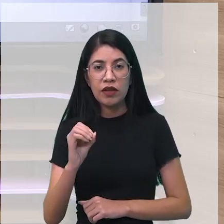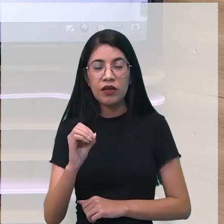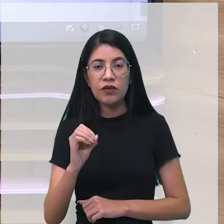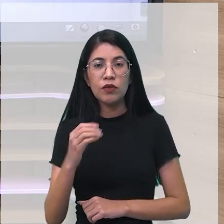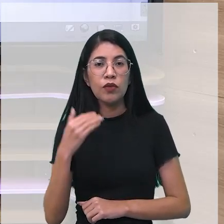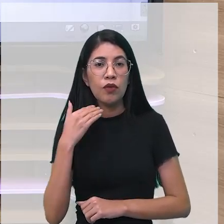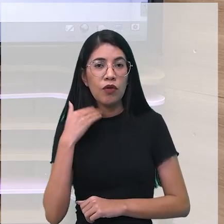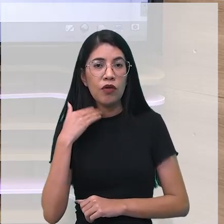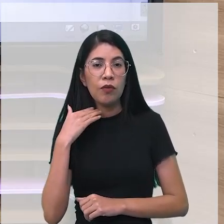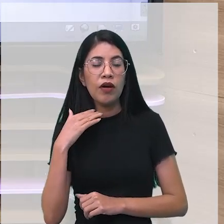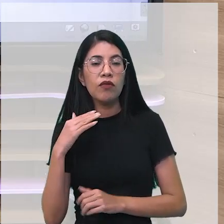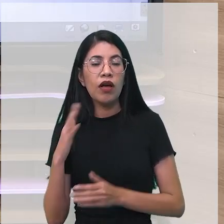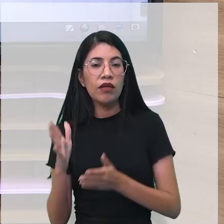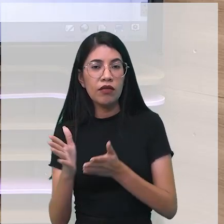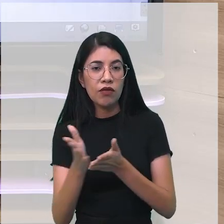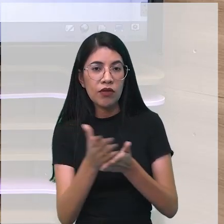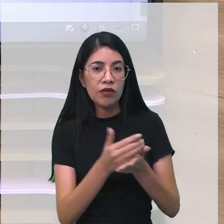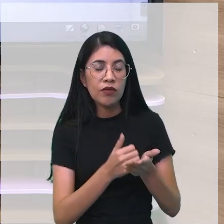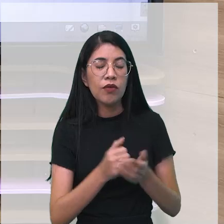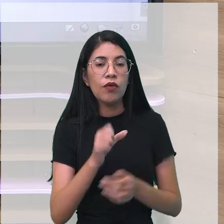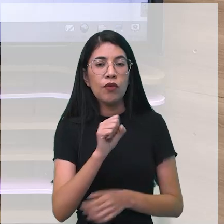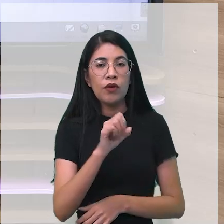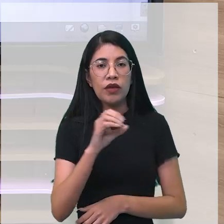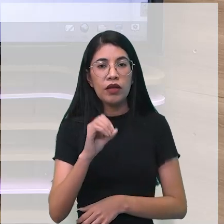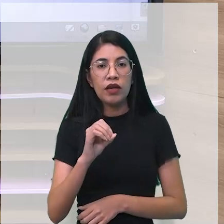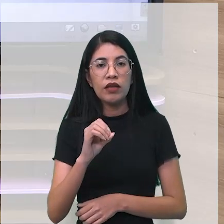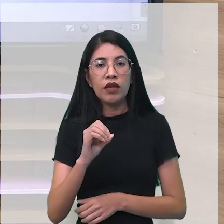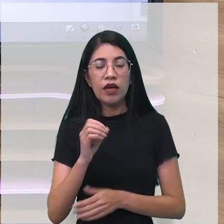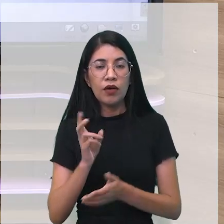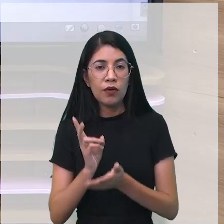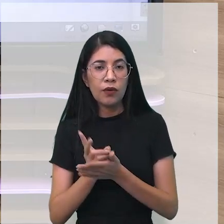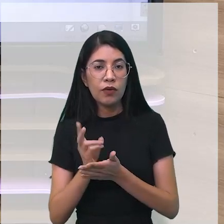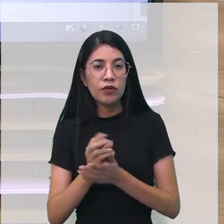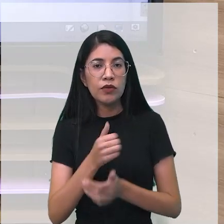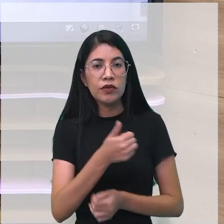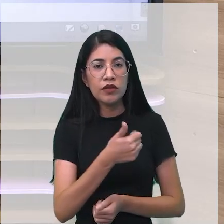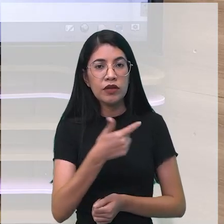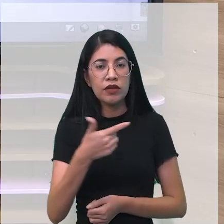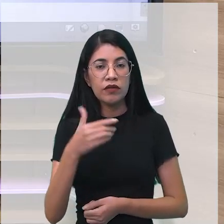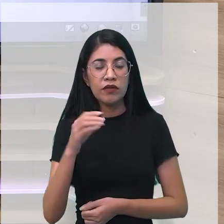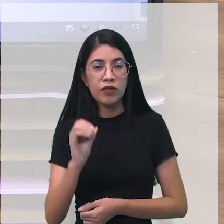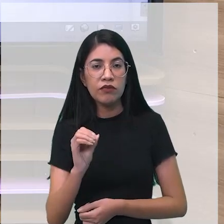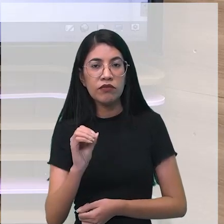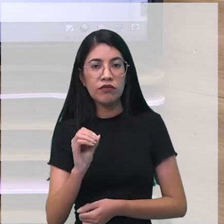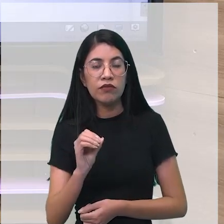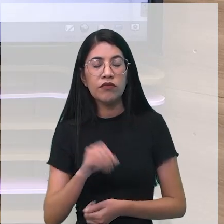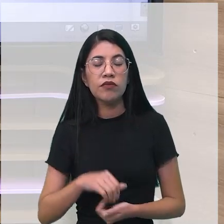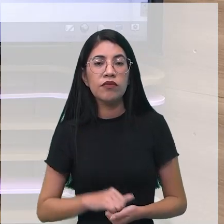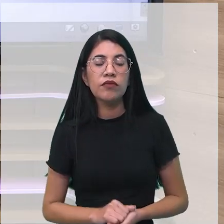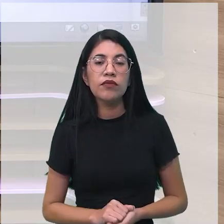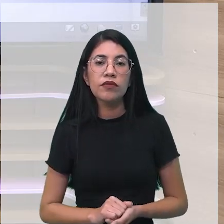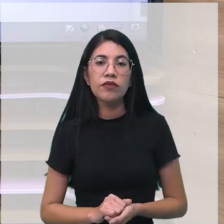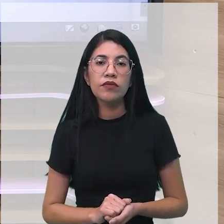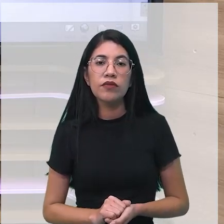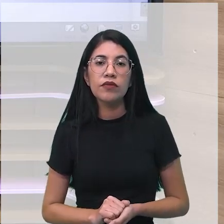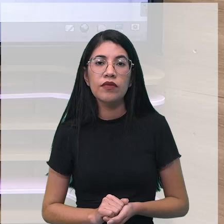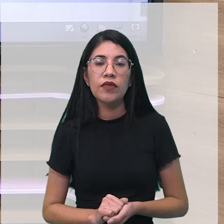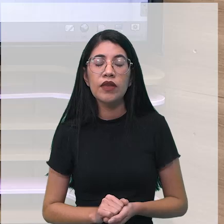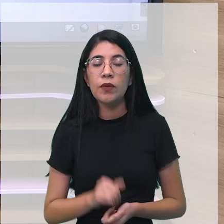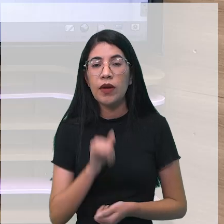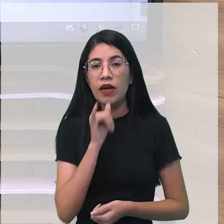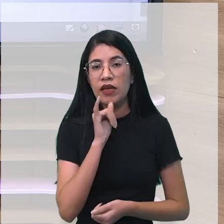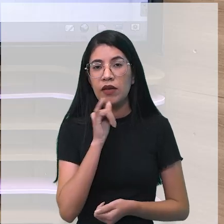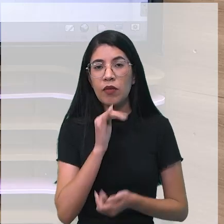80 que era dele e devolveu apenas 20 pro cliente Tá certo então são alguns